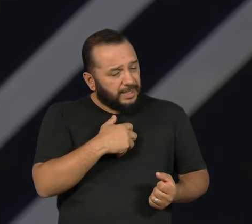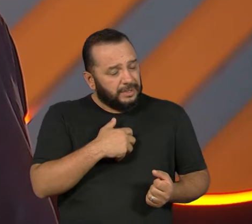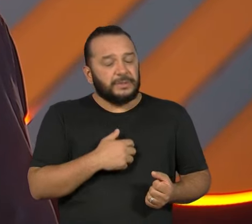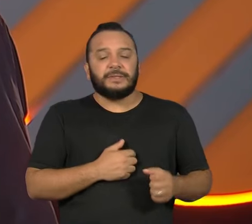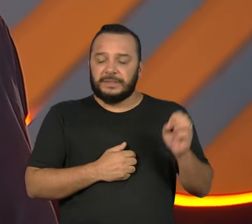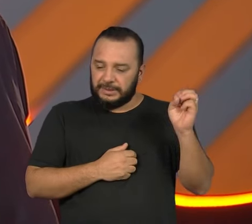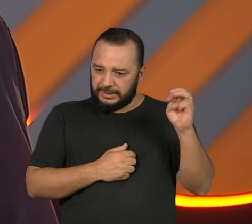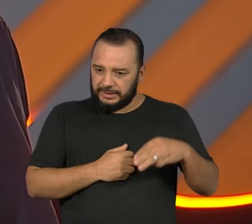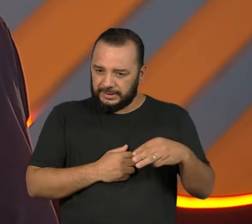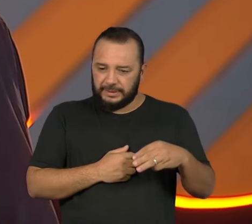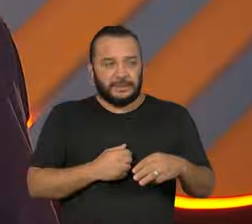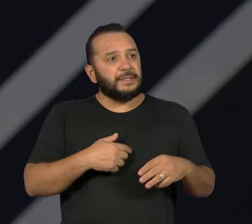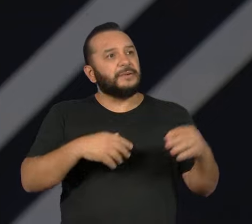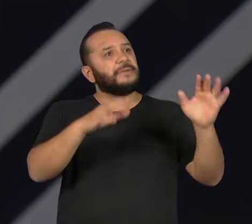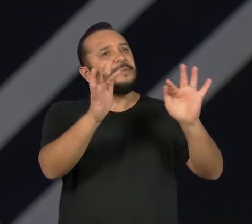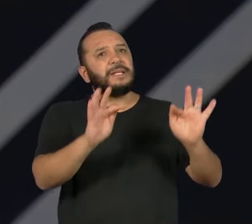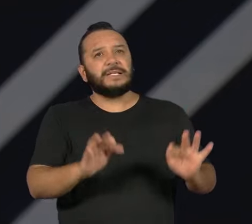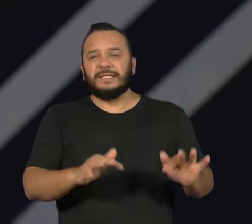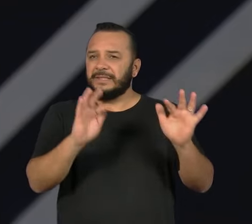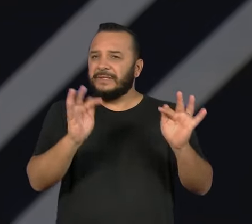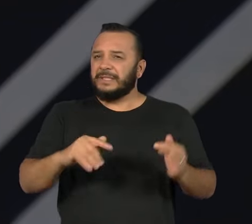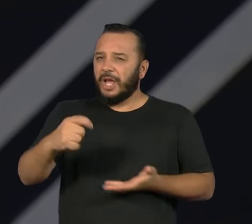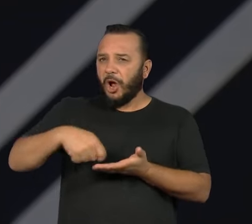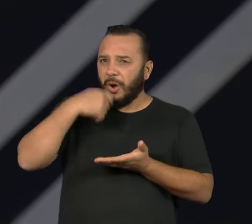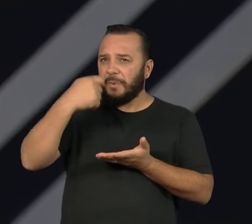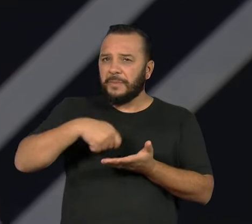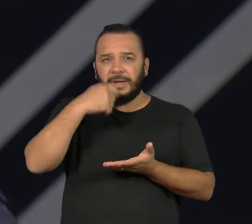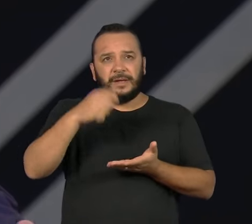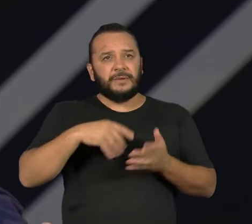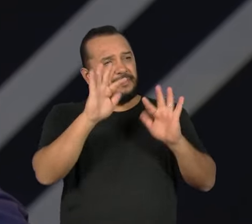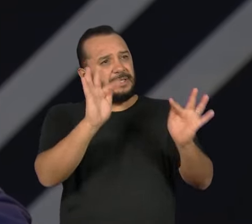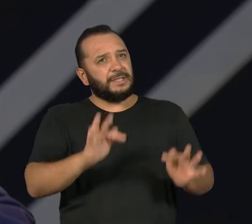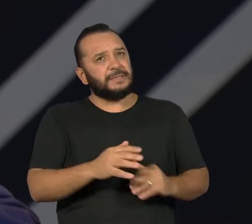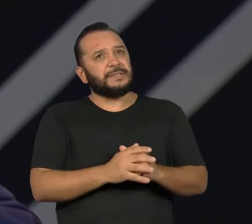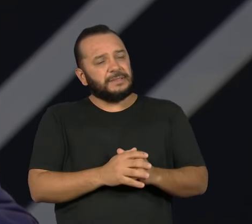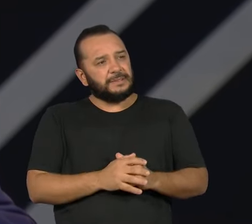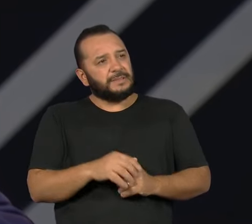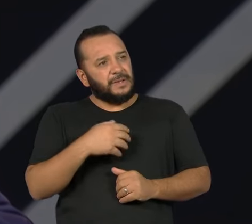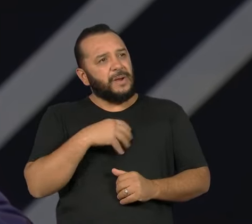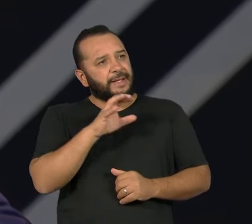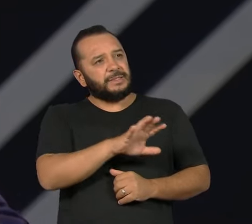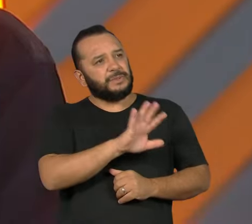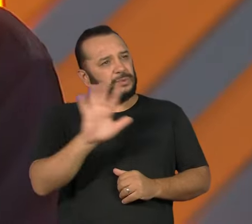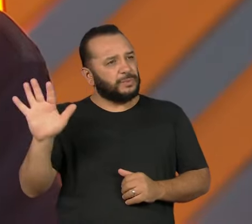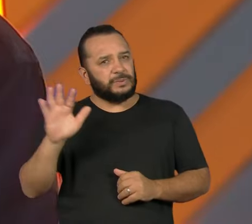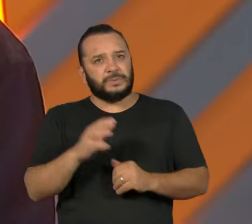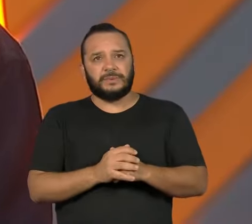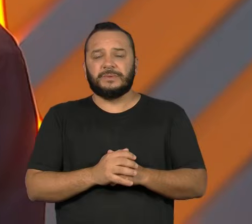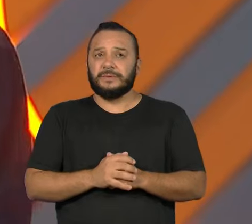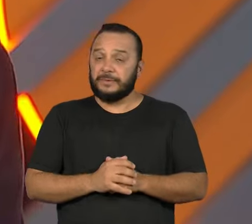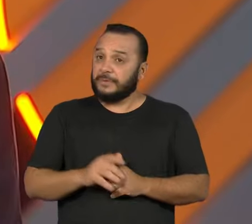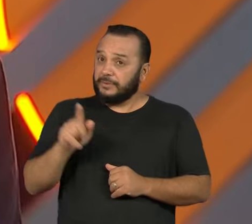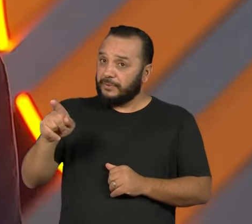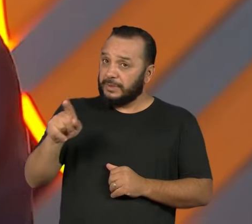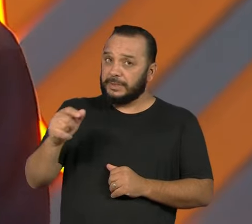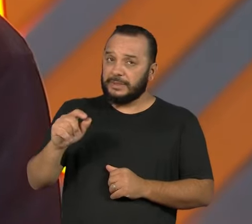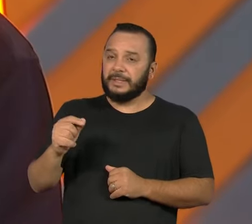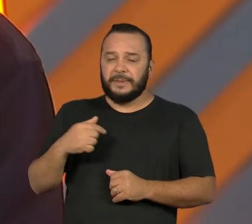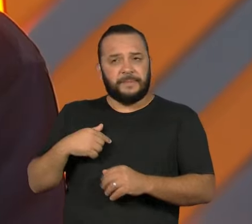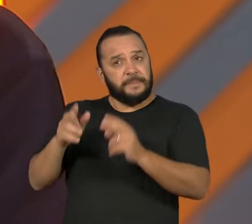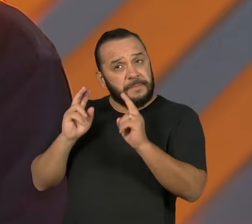E estão felizes da vida, jantaram. E eu falei, cara, é isso. Derico, você faz essa